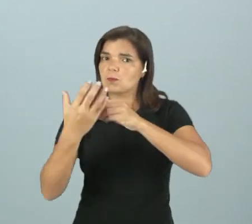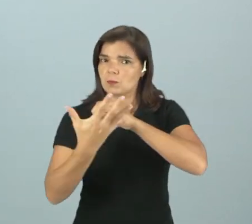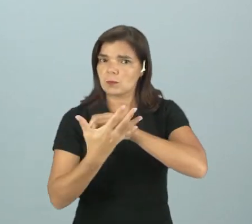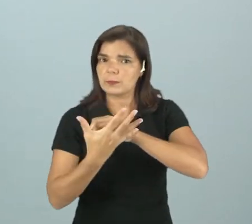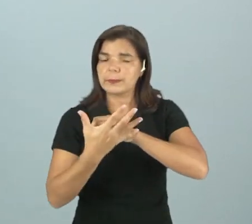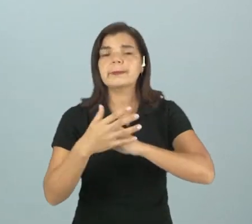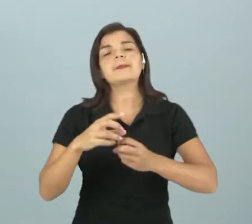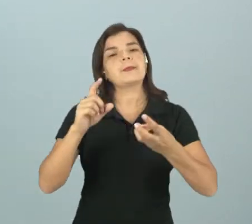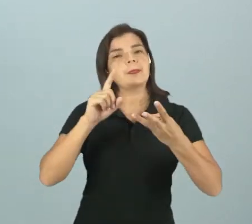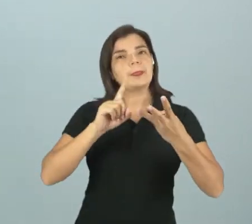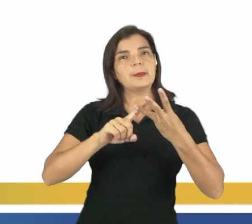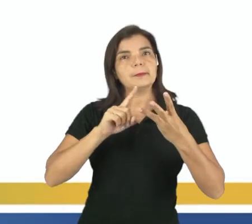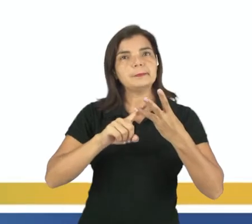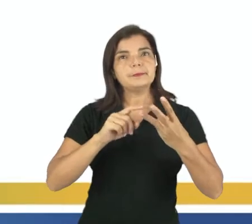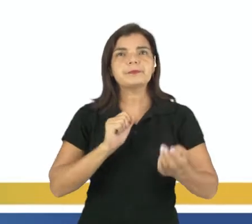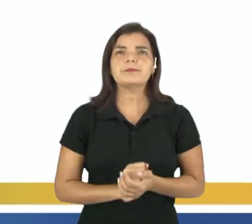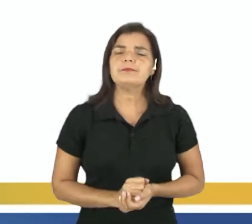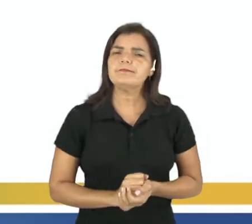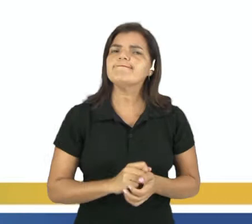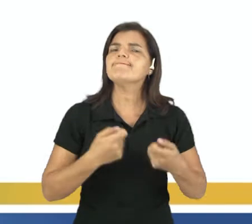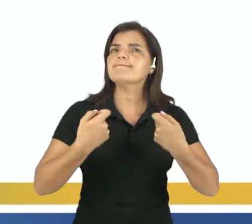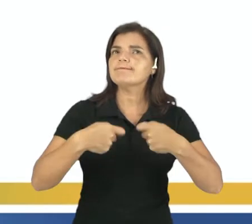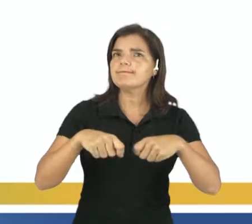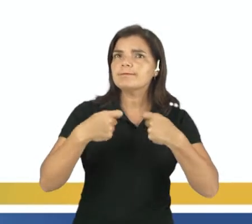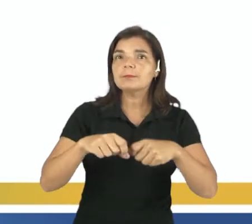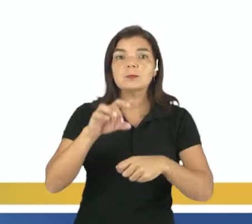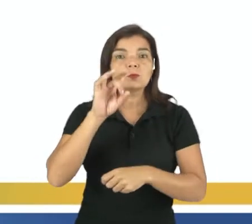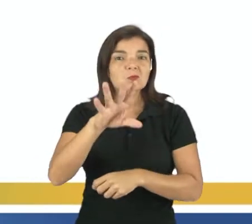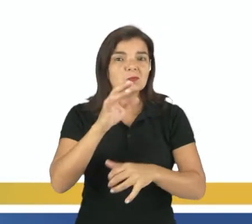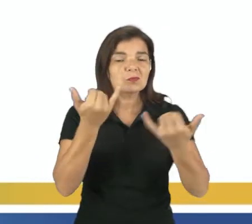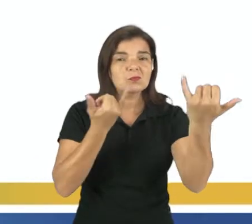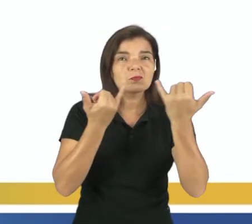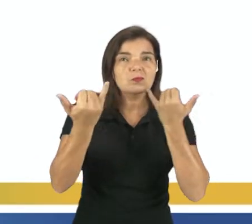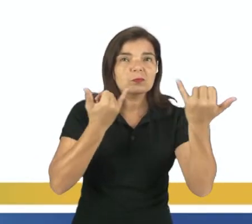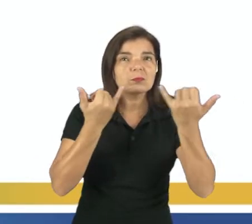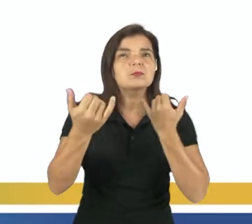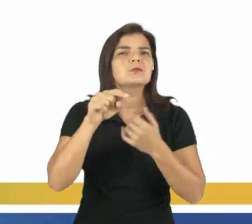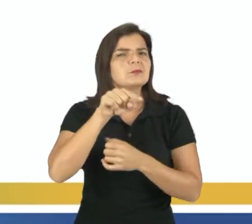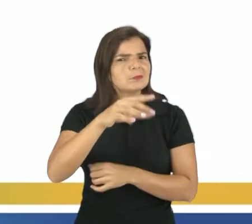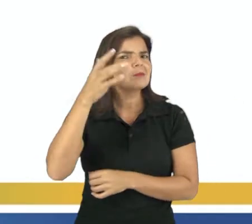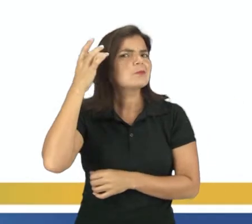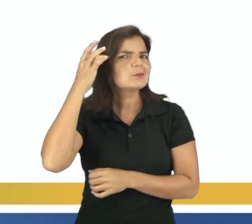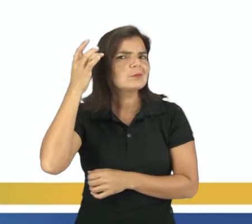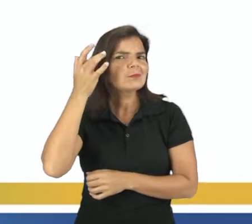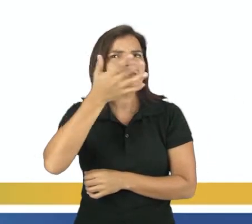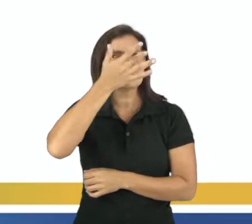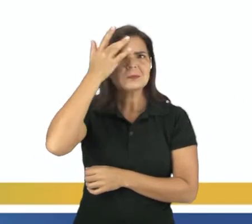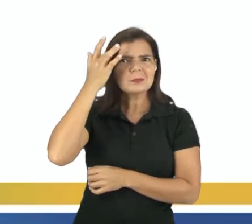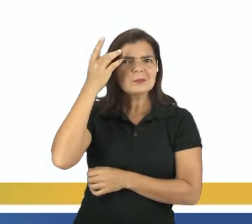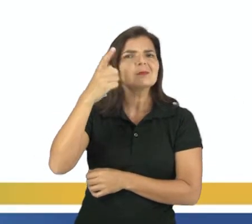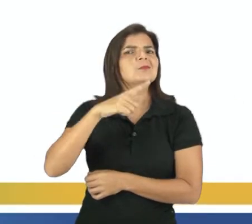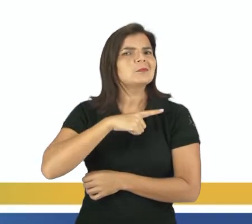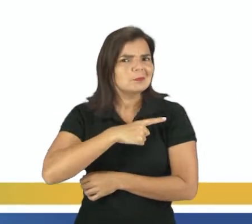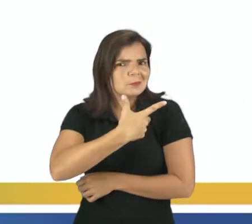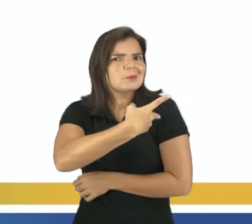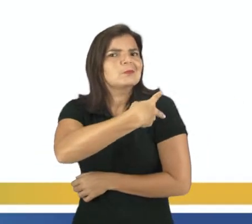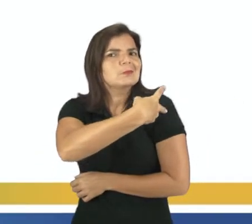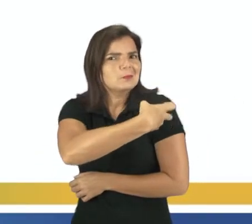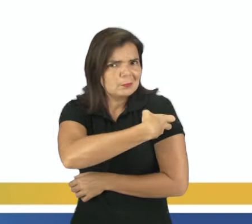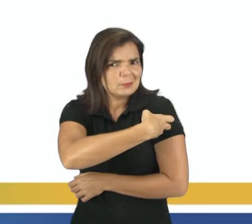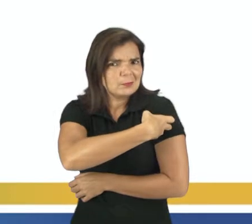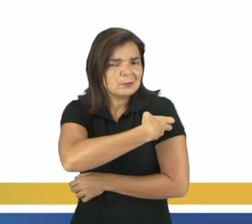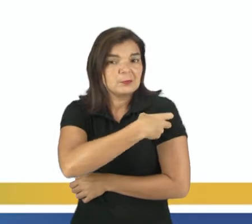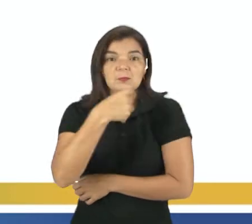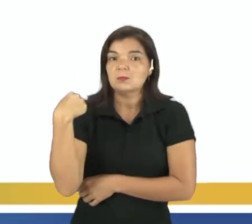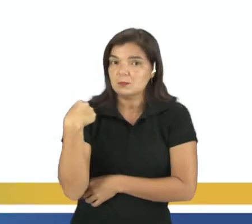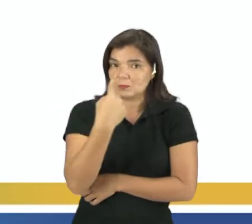Covid-19? Terceira pergunta, se dependêssemos apenas dessa informação, você acha que alguém tomaria essa vacina?